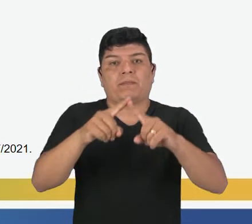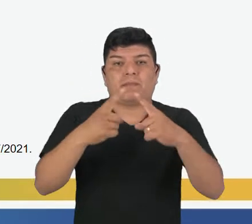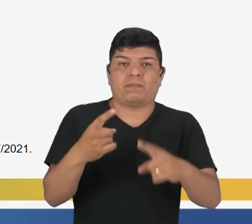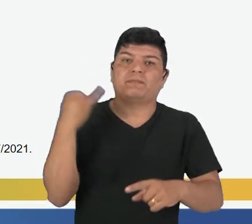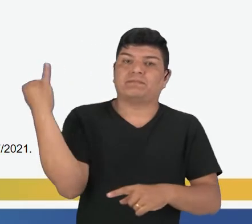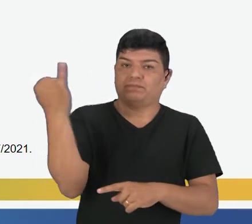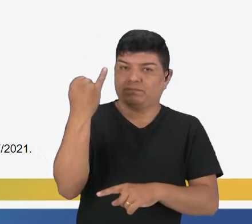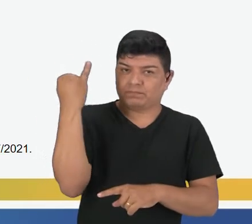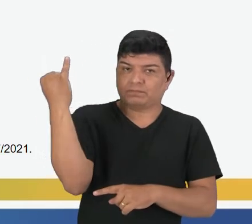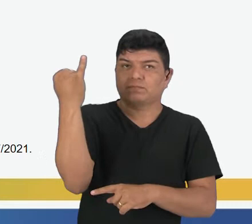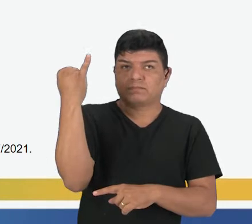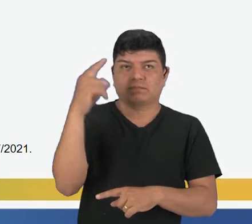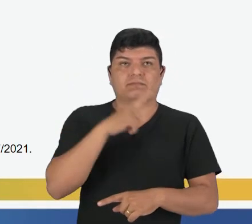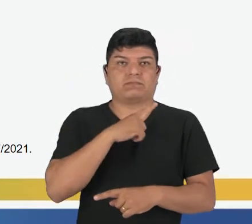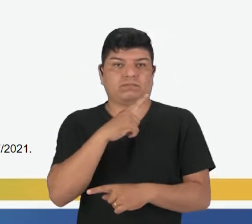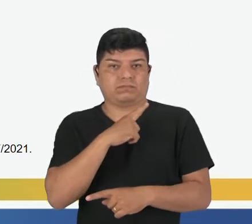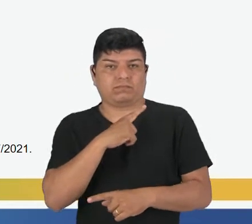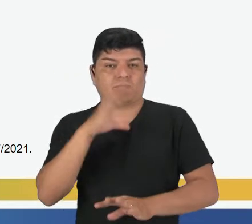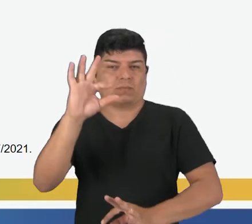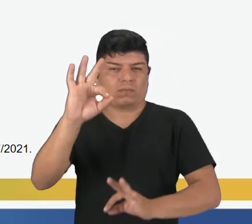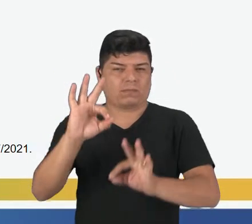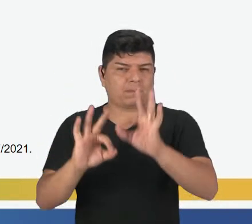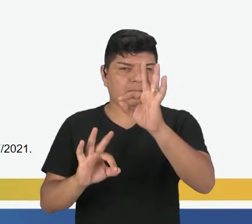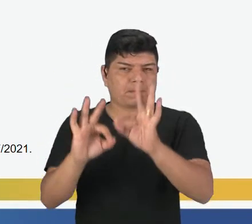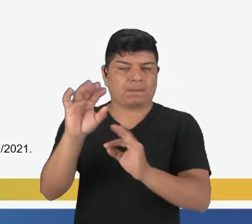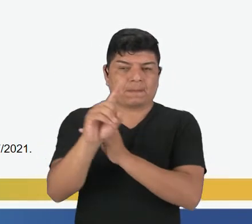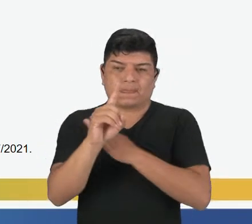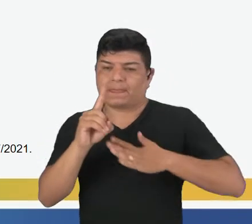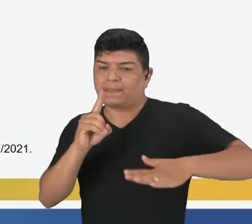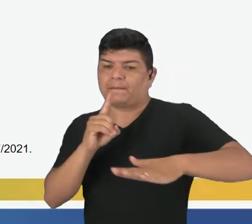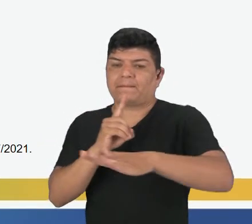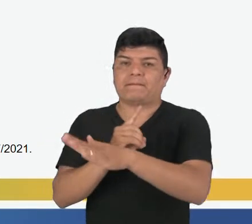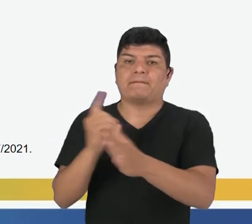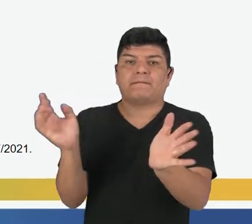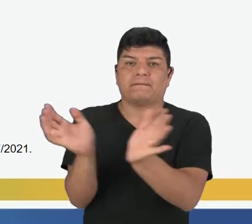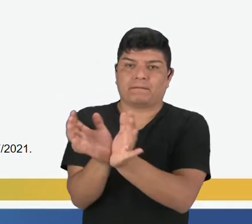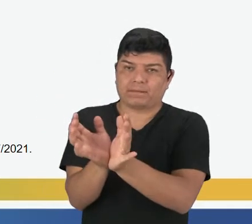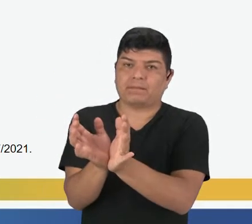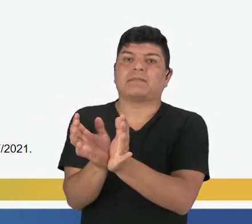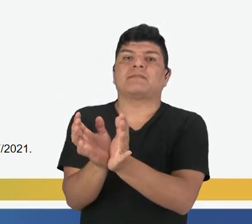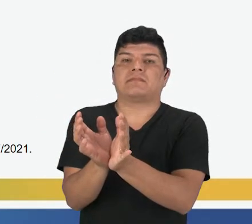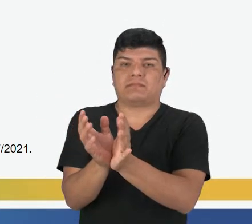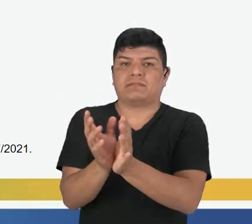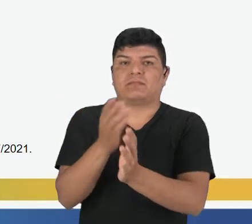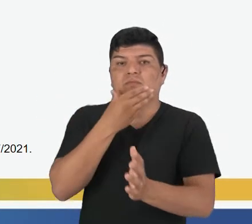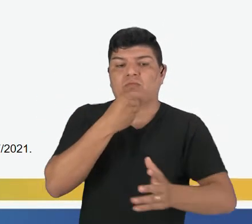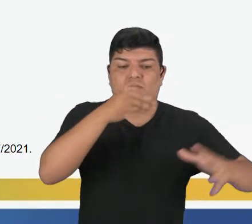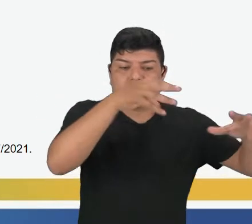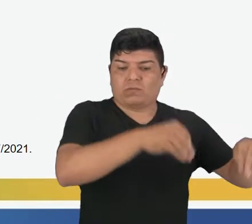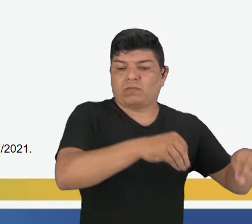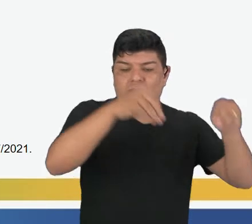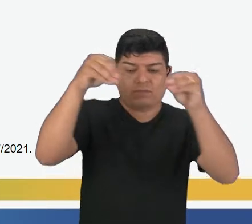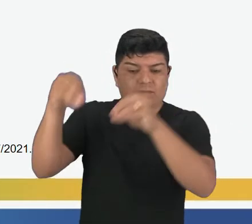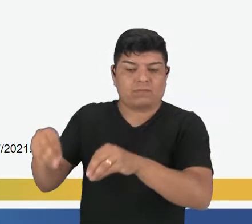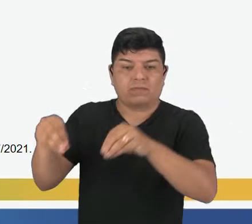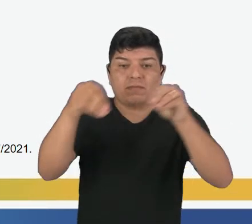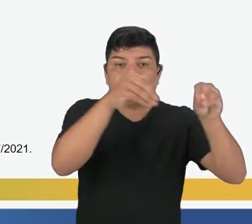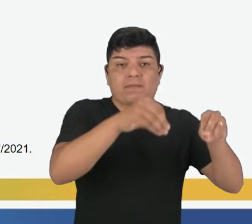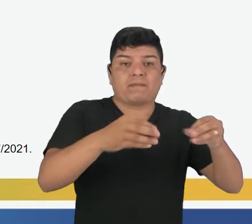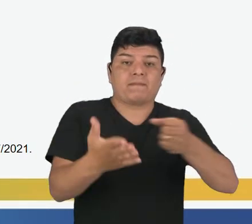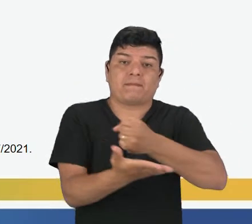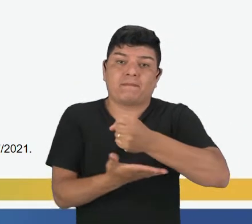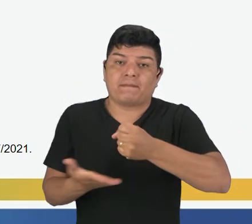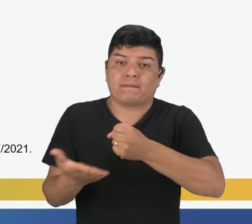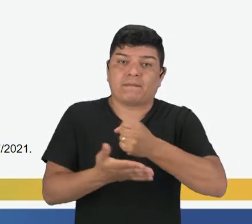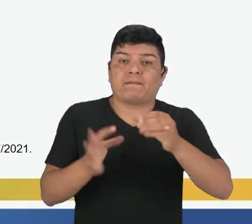bem interessante: a organização social desses grupos. Os nômades baseavam-se